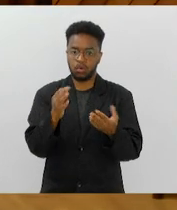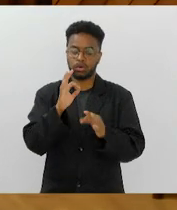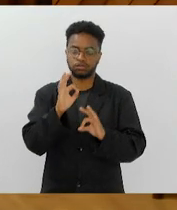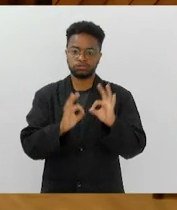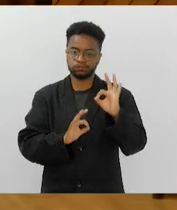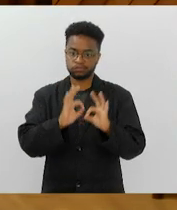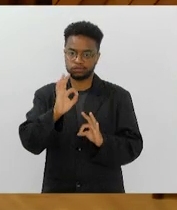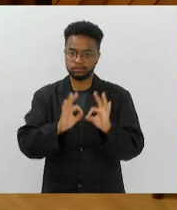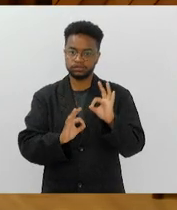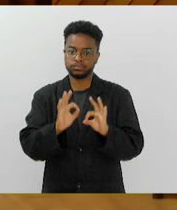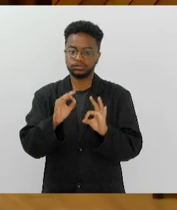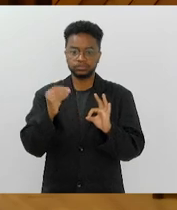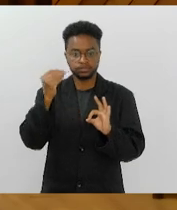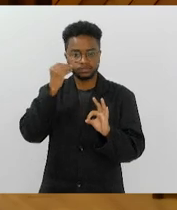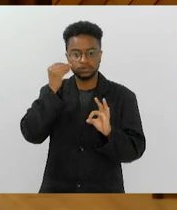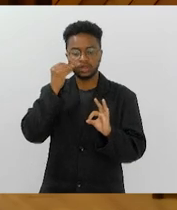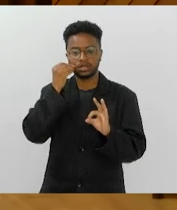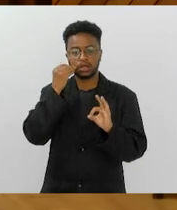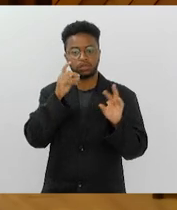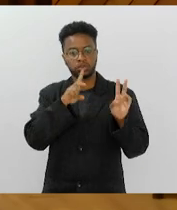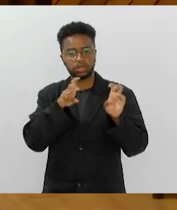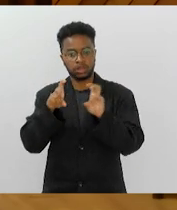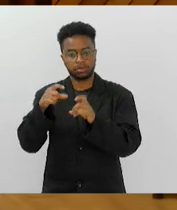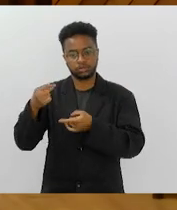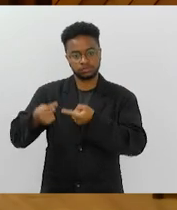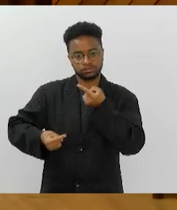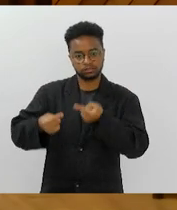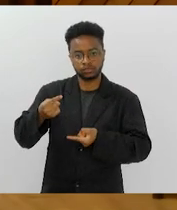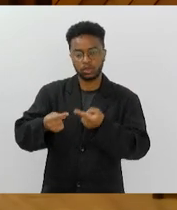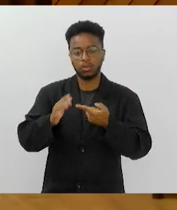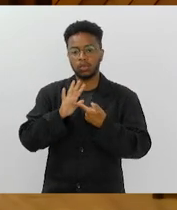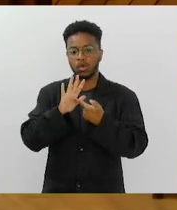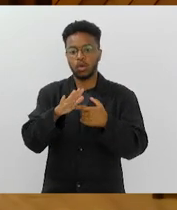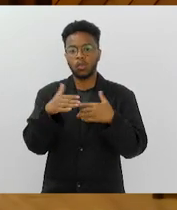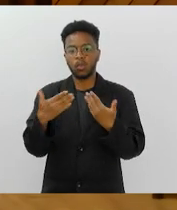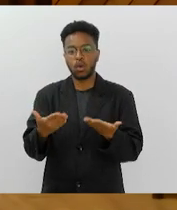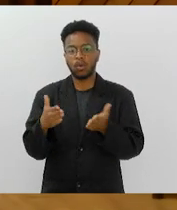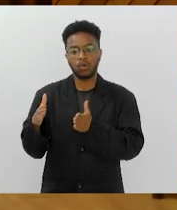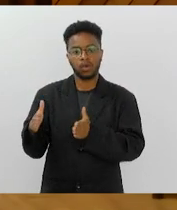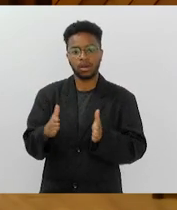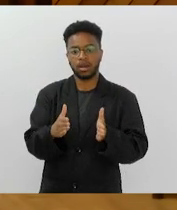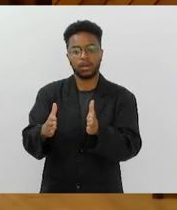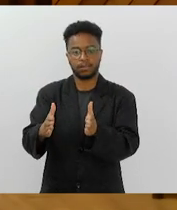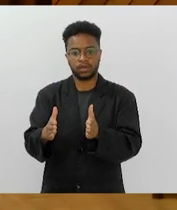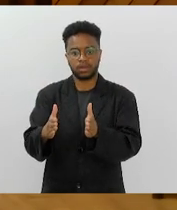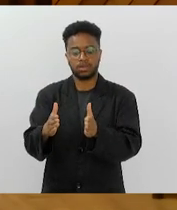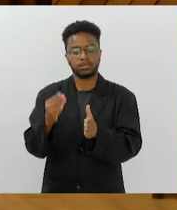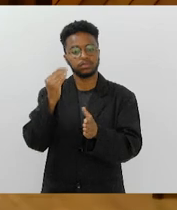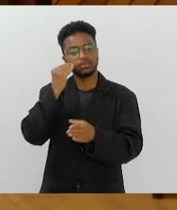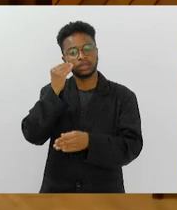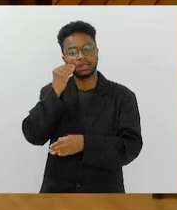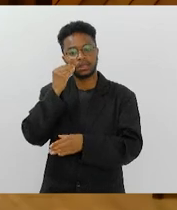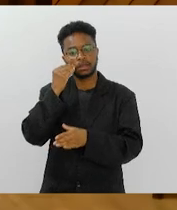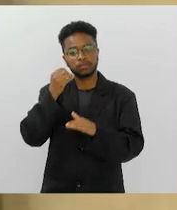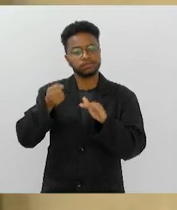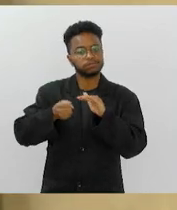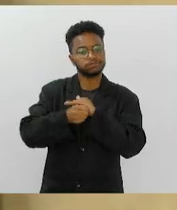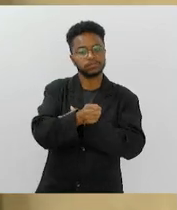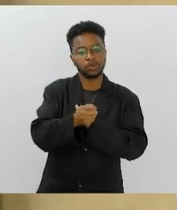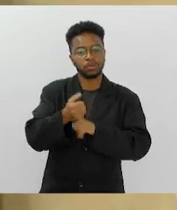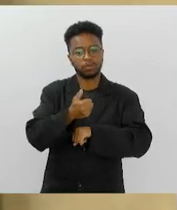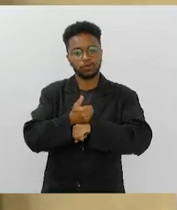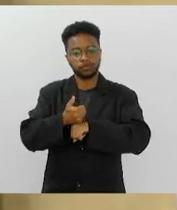em torno desta temática, debatendo quais serão os caminhos para a inserção desses profissionais em suas